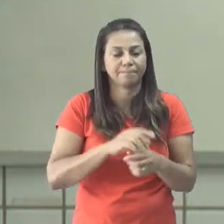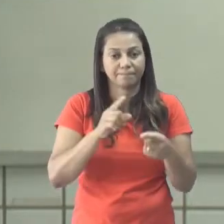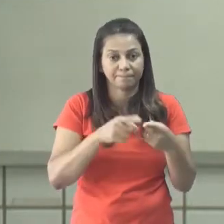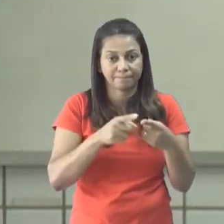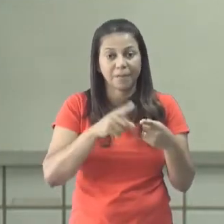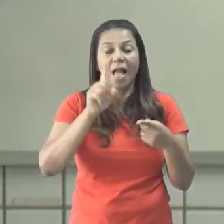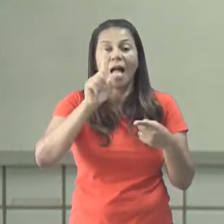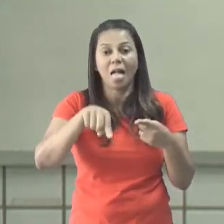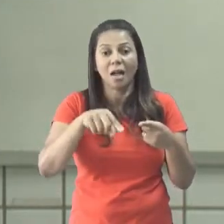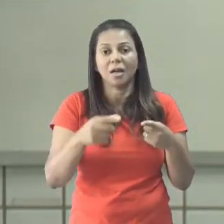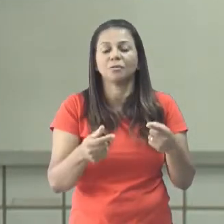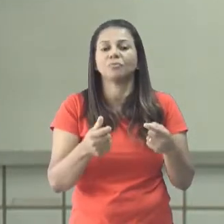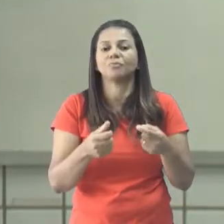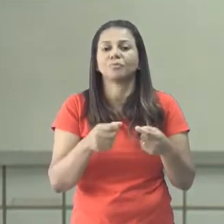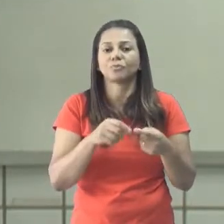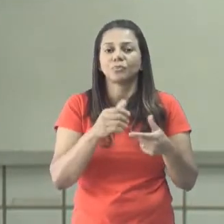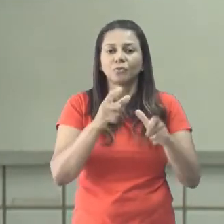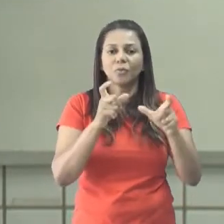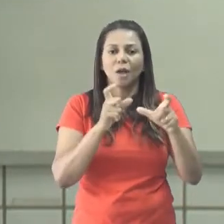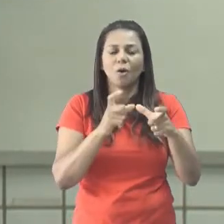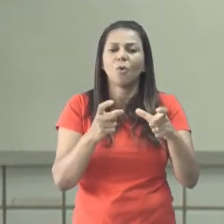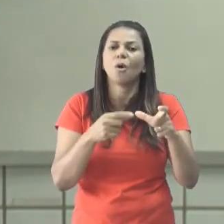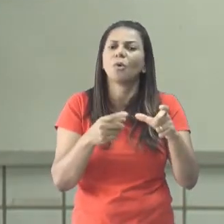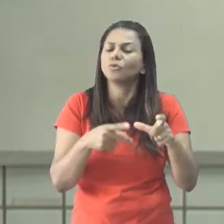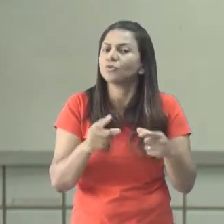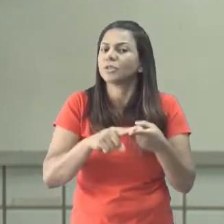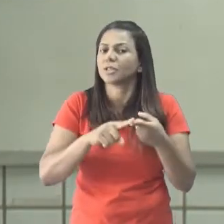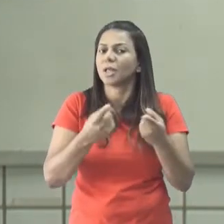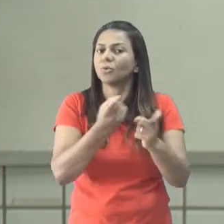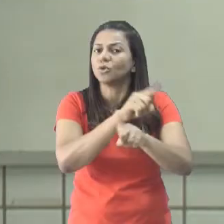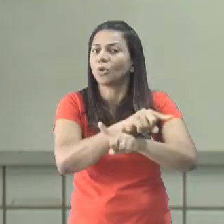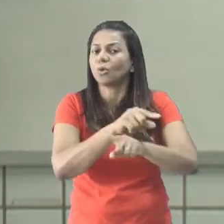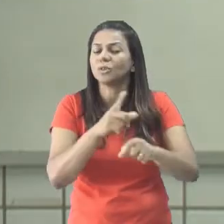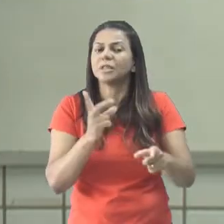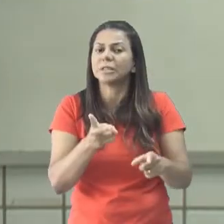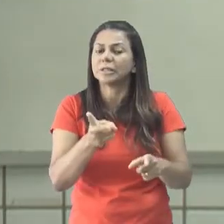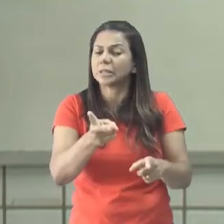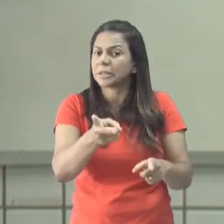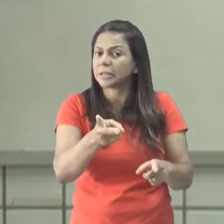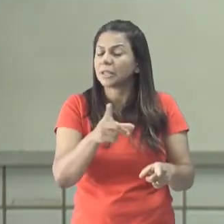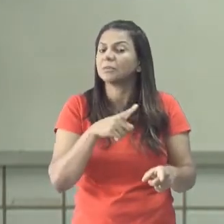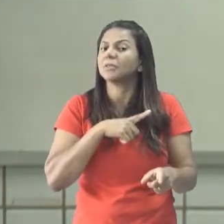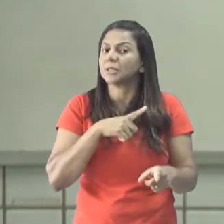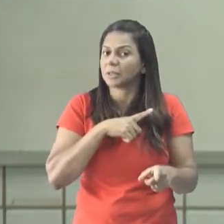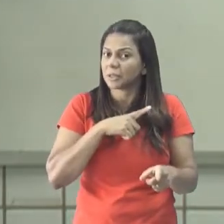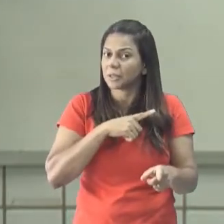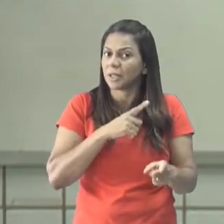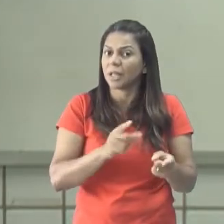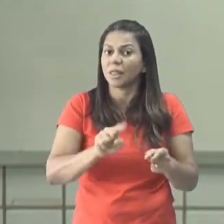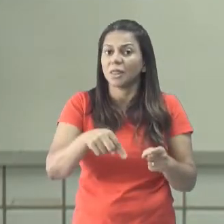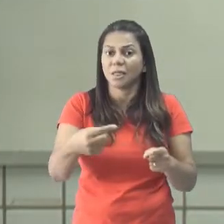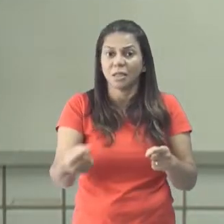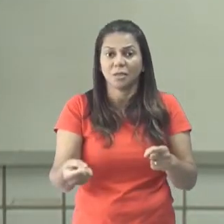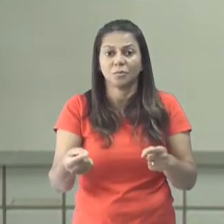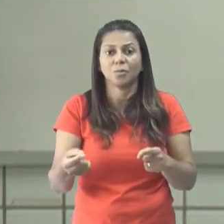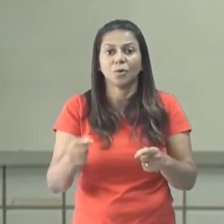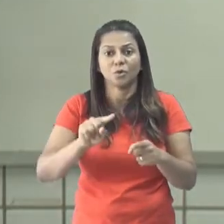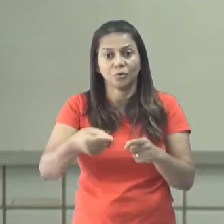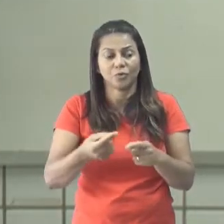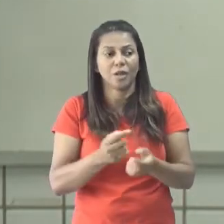uma conjunção que a gente chama de conjunção adversativa e sempre vai ser realizado depois de uma